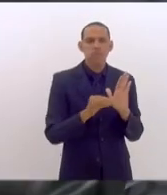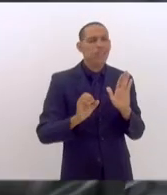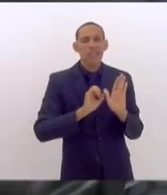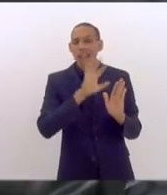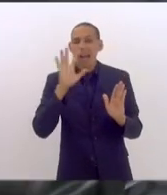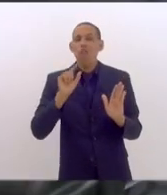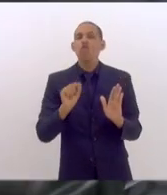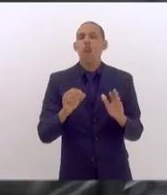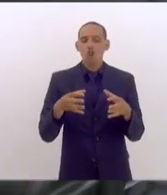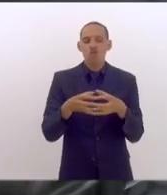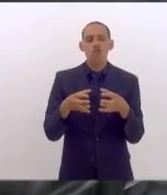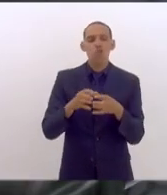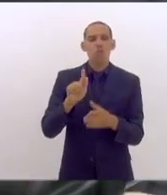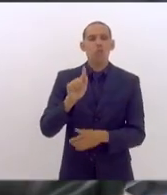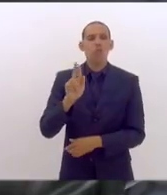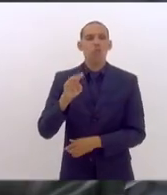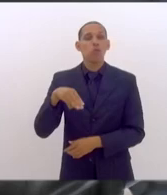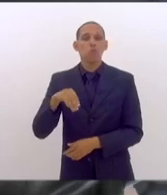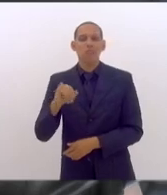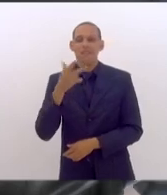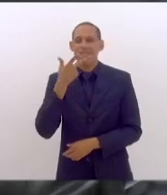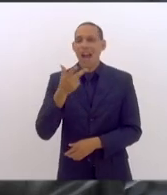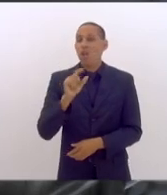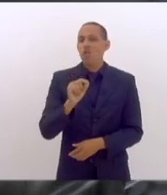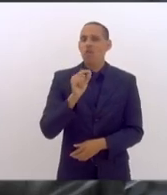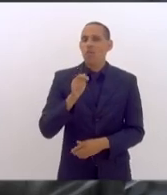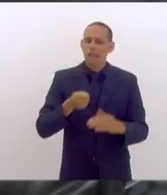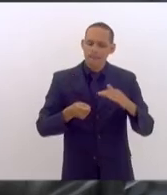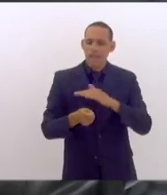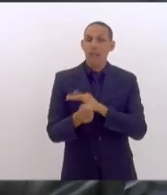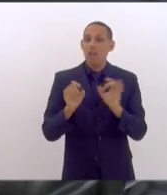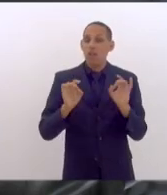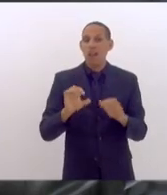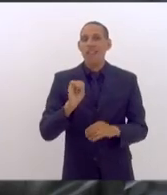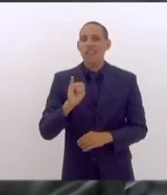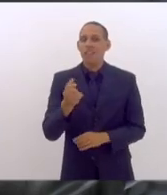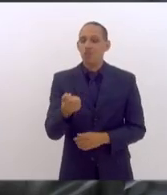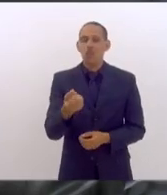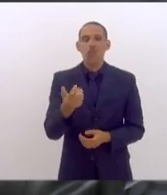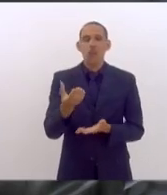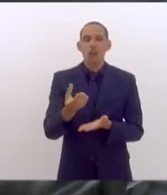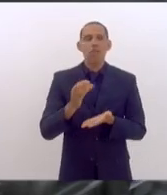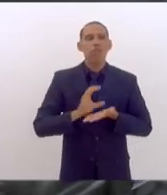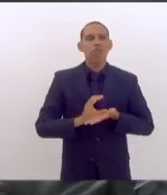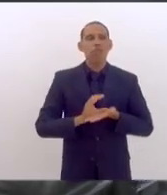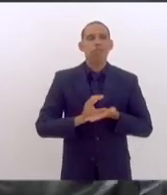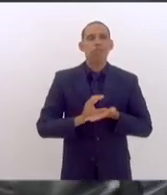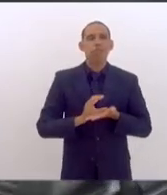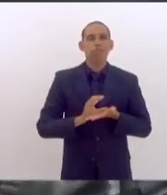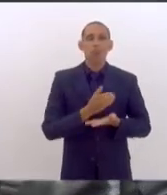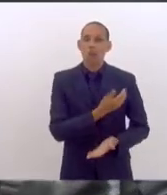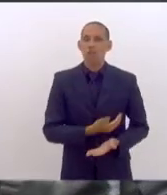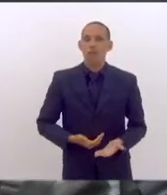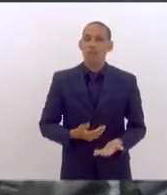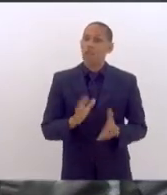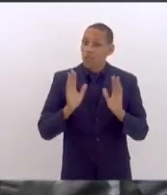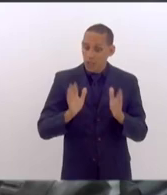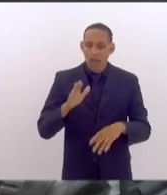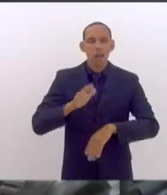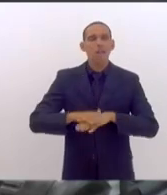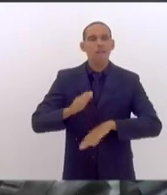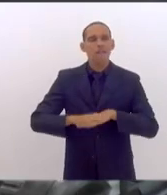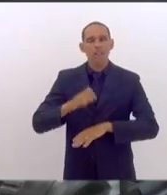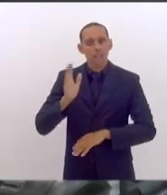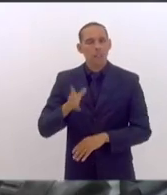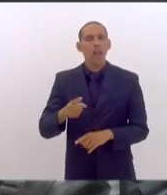claro que o grupo Gone disse que só iria investir se tivesse que passa o meu do Estado esse repasse foi feito através